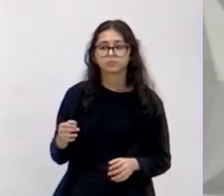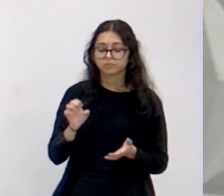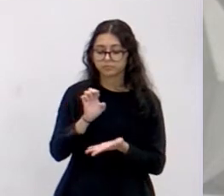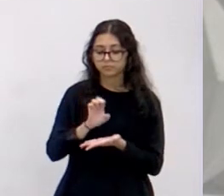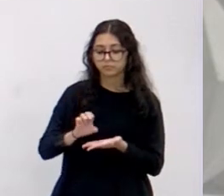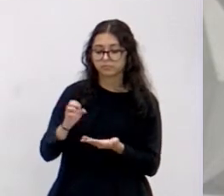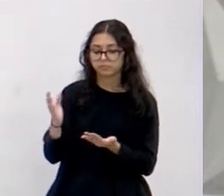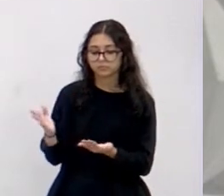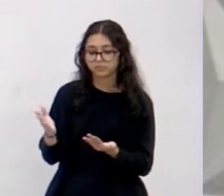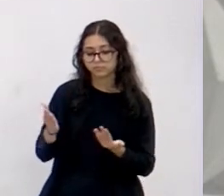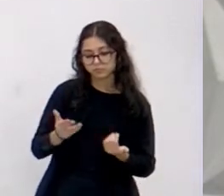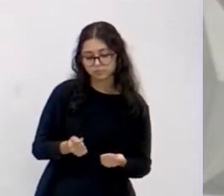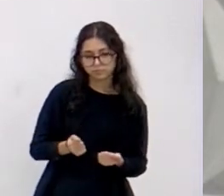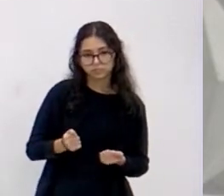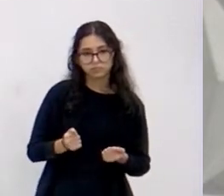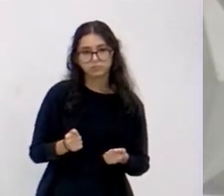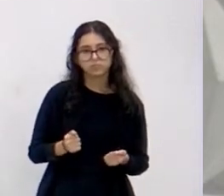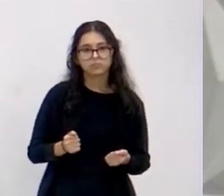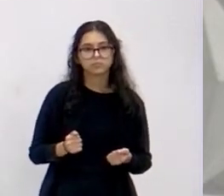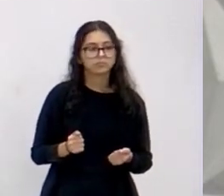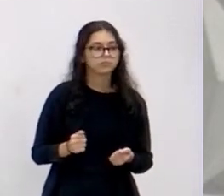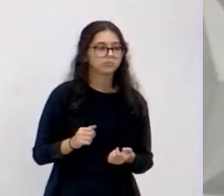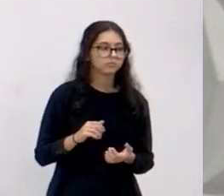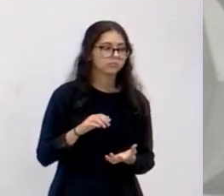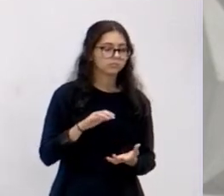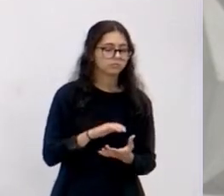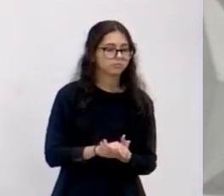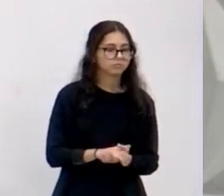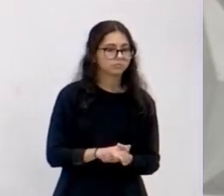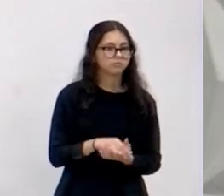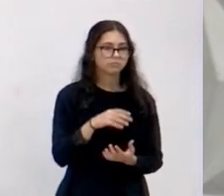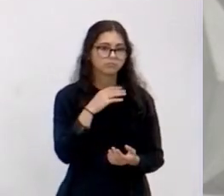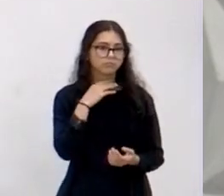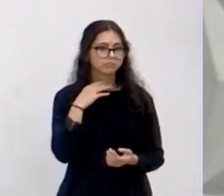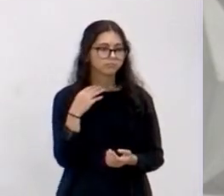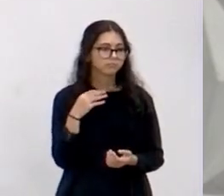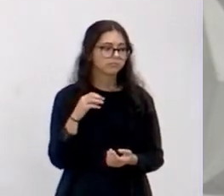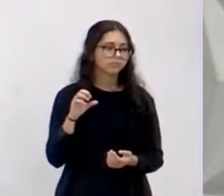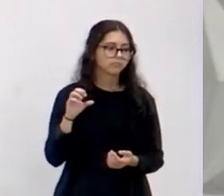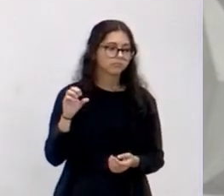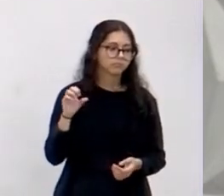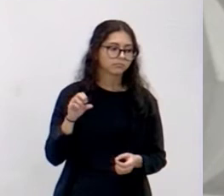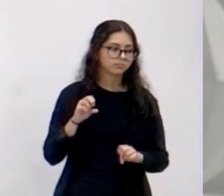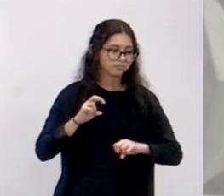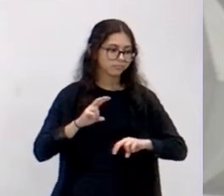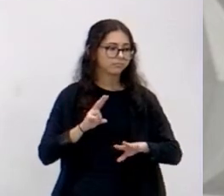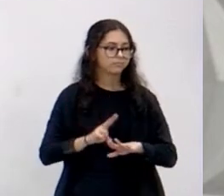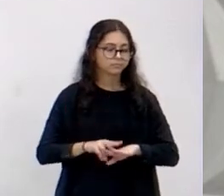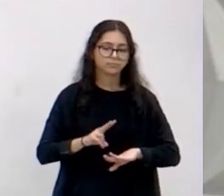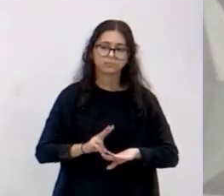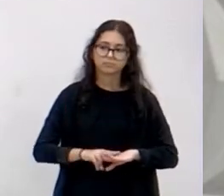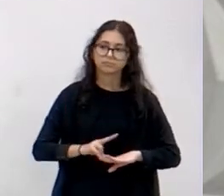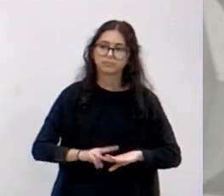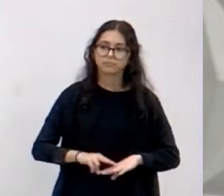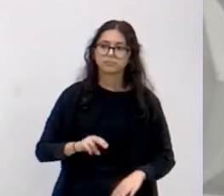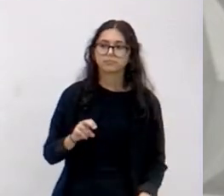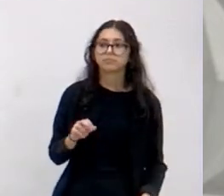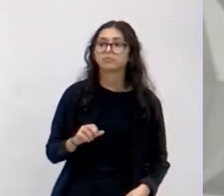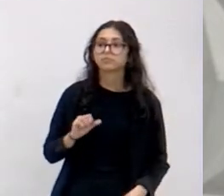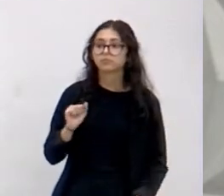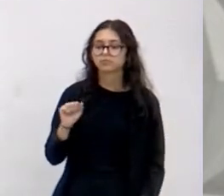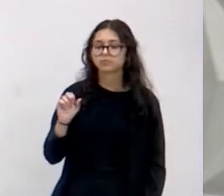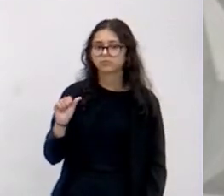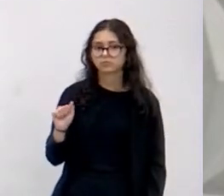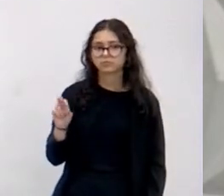que ele diz a viúva naquele momento é que ela não precisava ter com medo e às vezes eu fico pensando meu deus quantas vezes não é